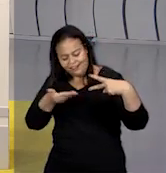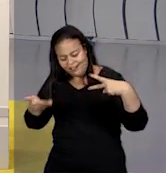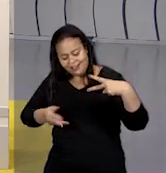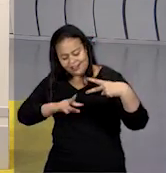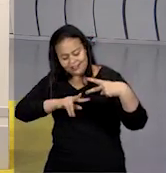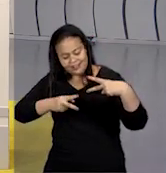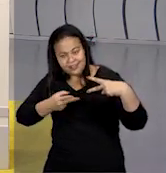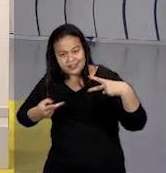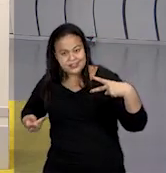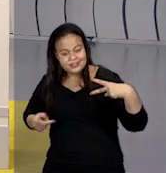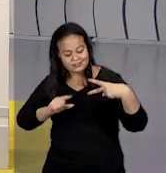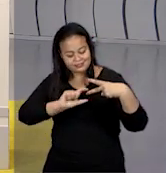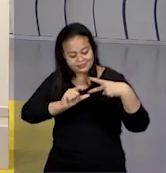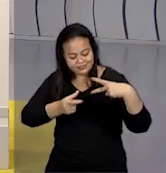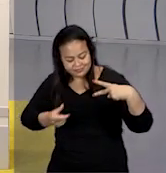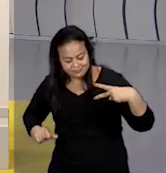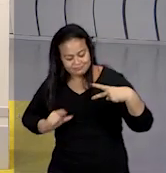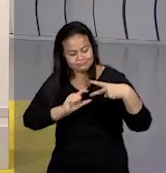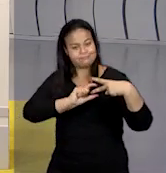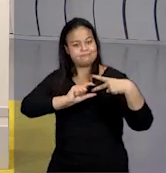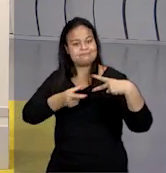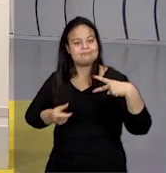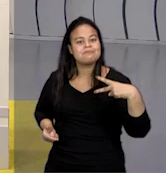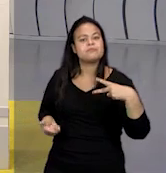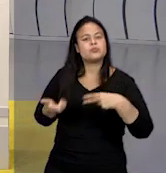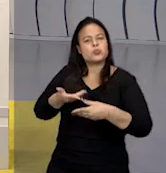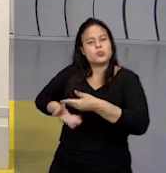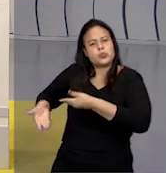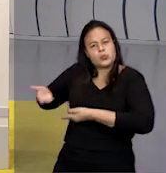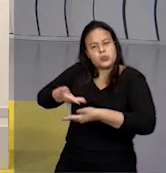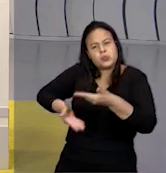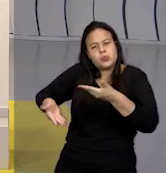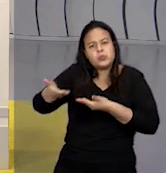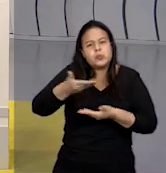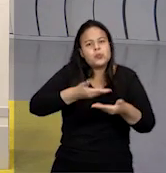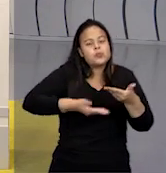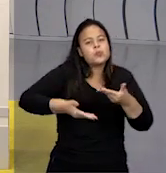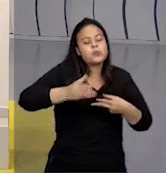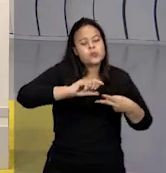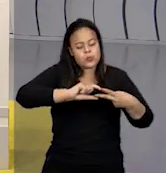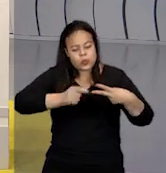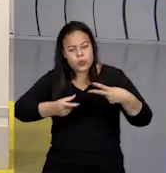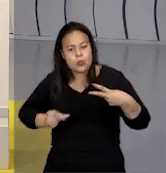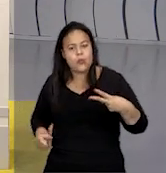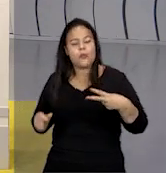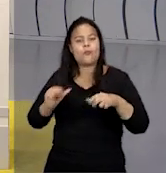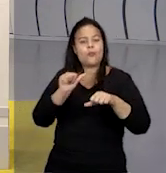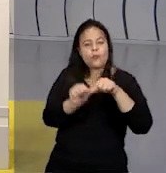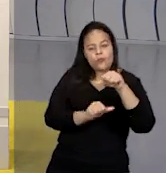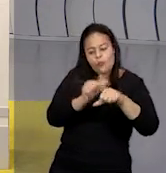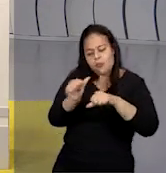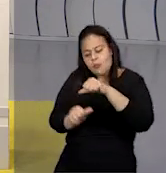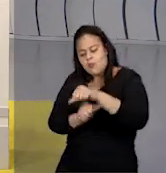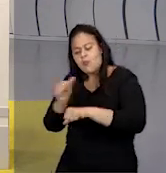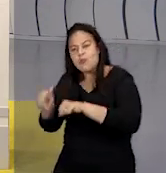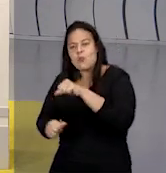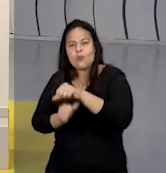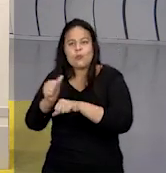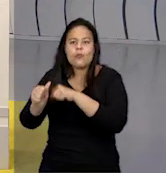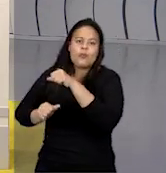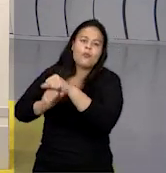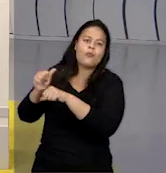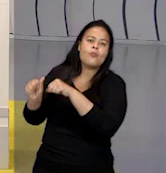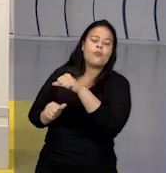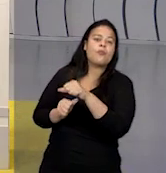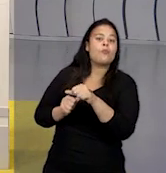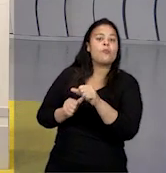em genes interagindo, ou seja, em genes que vão se manifestar em uma